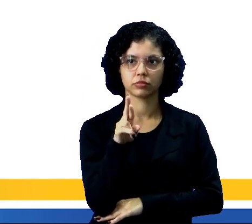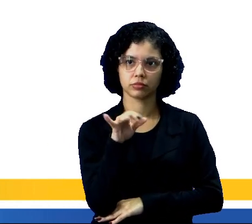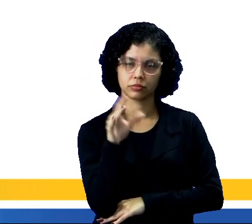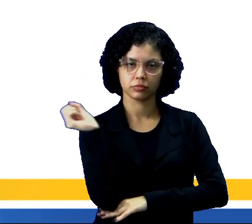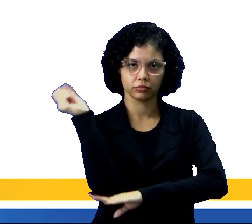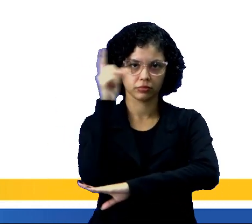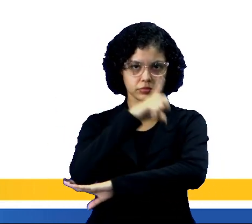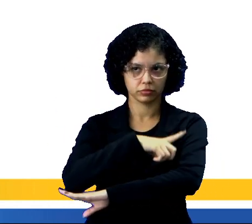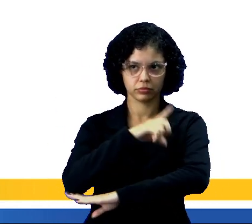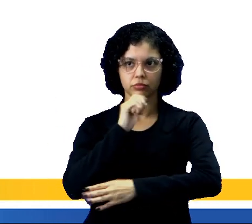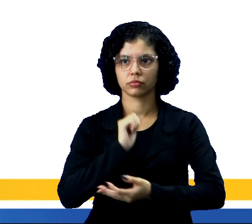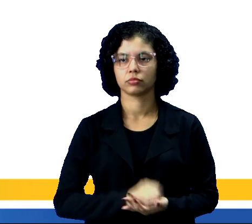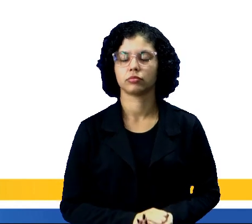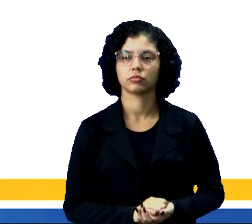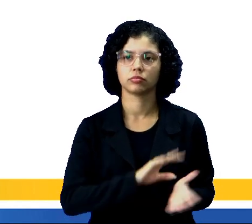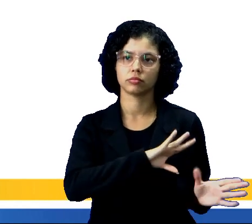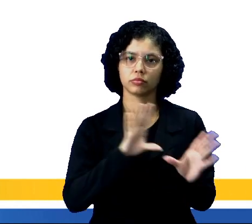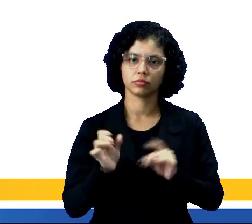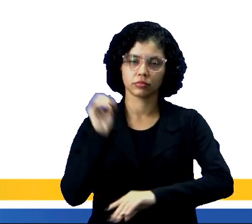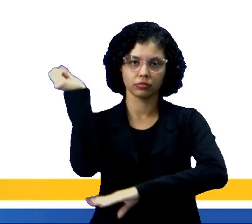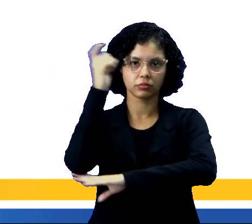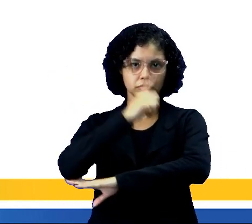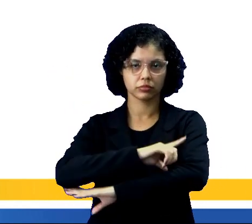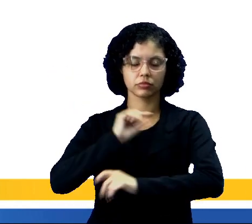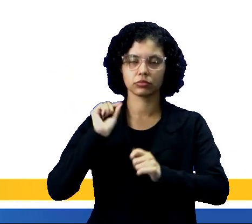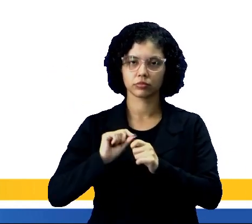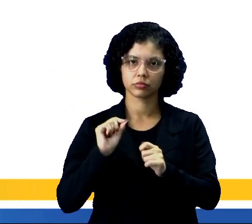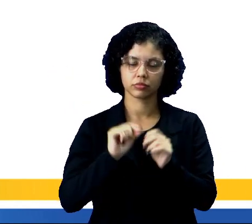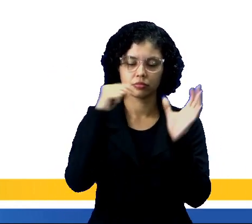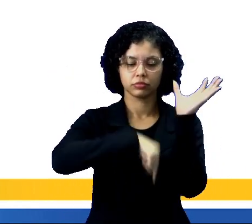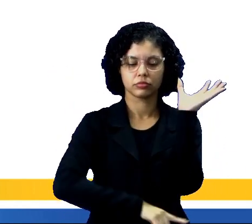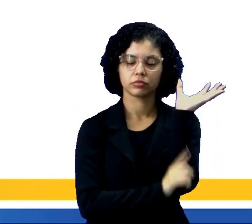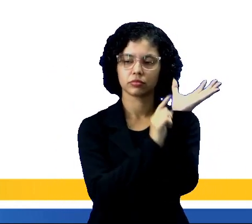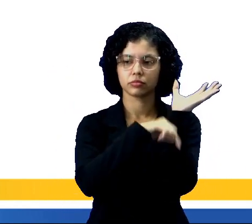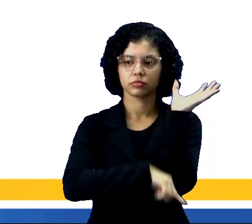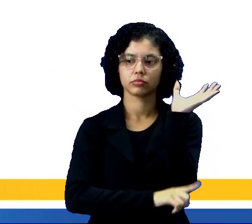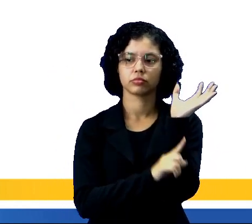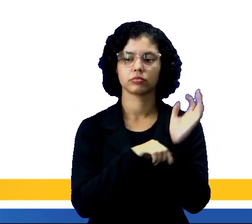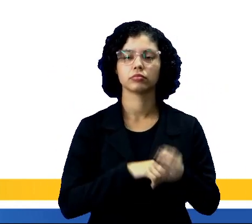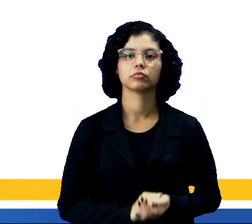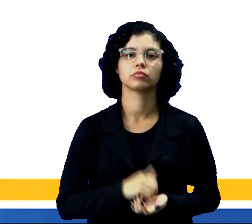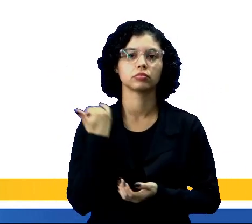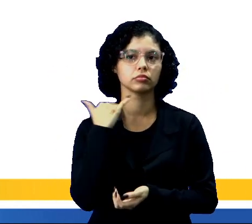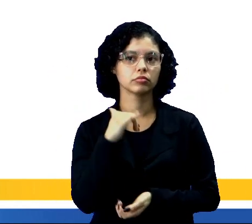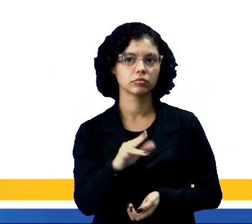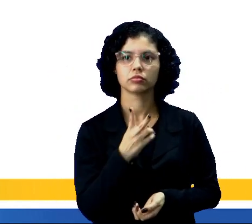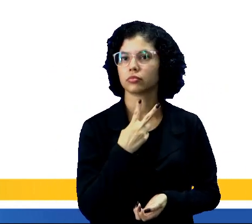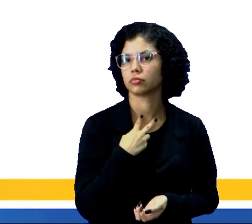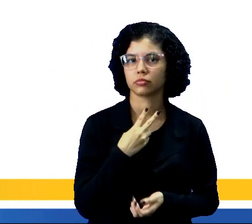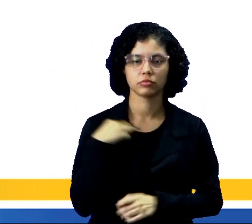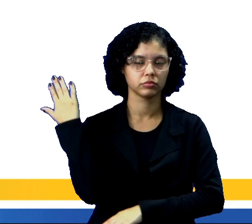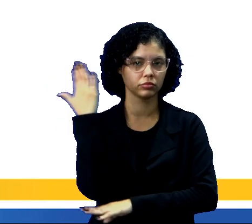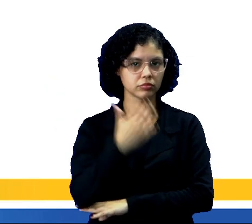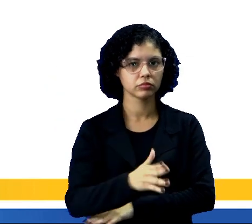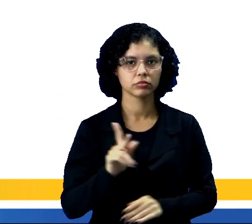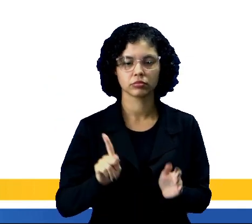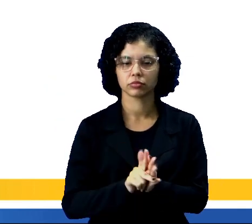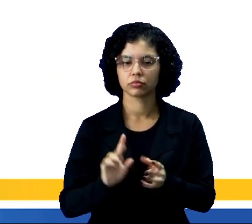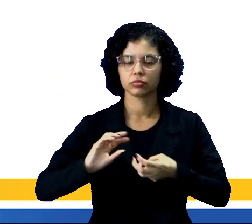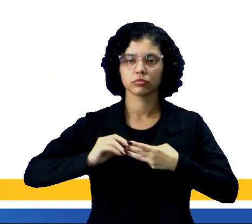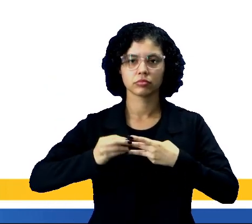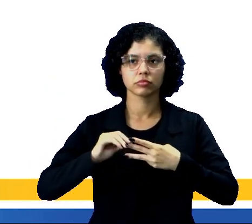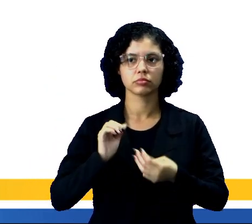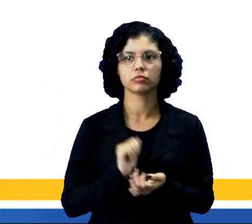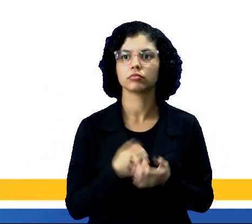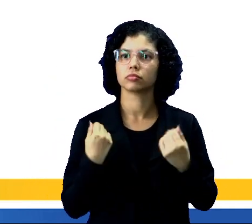nós temos a luz do Sol, é através da energia do Sol que se faz a fotossíntese. Essas energias não podem ser diretamente utilizadas pelas